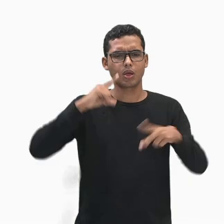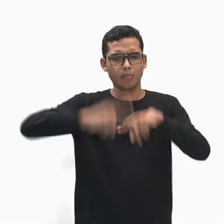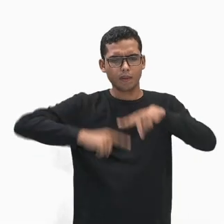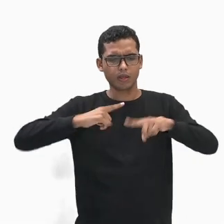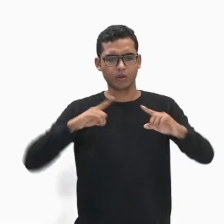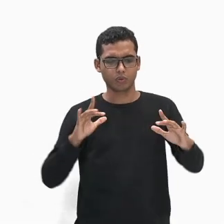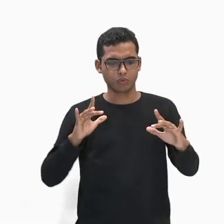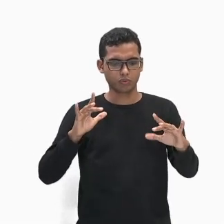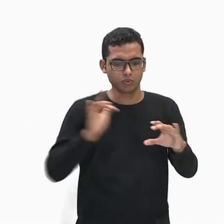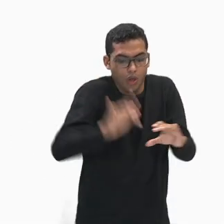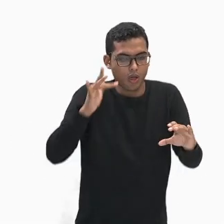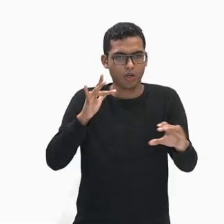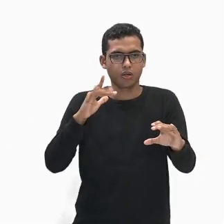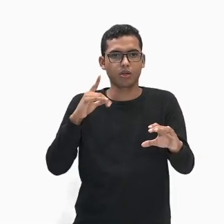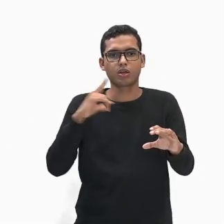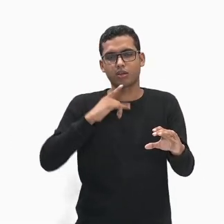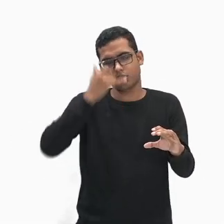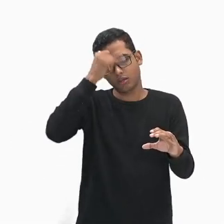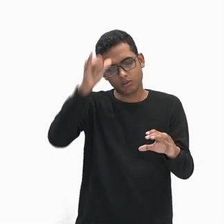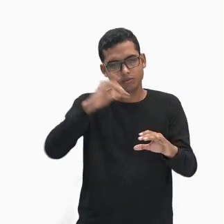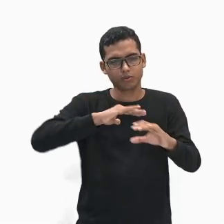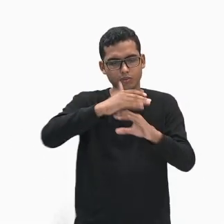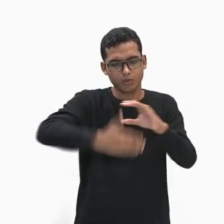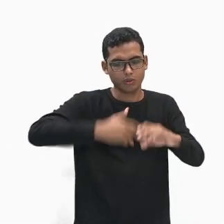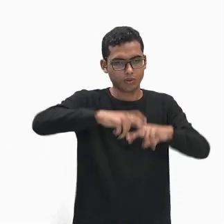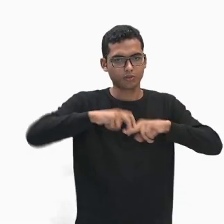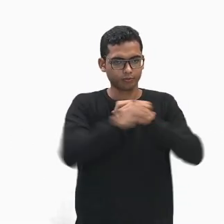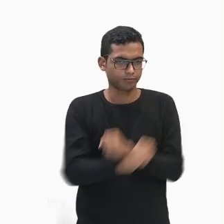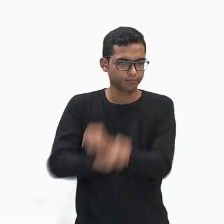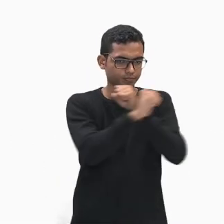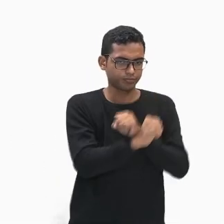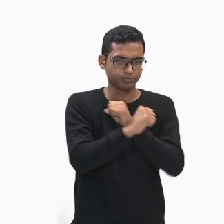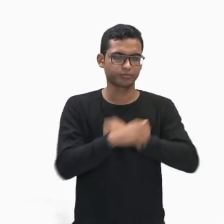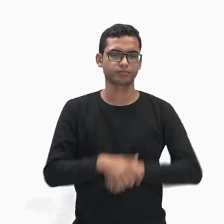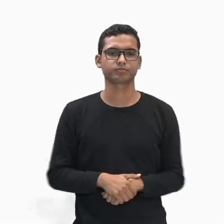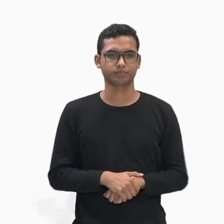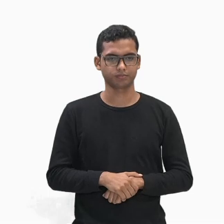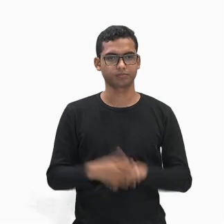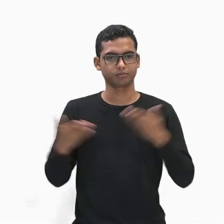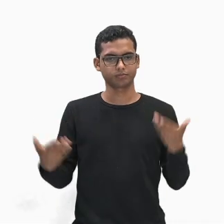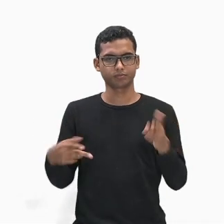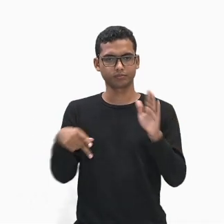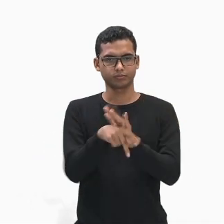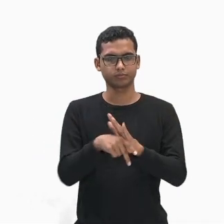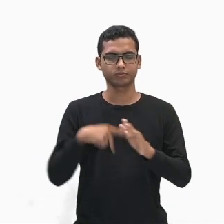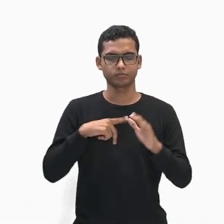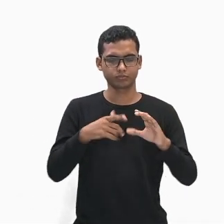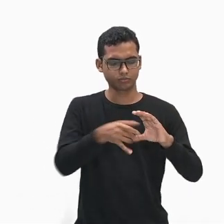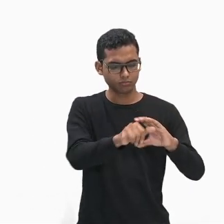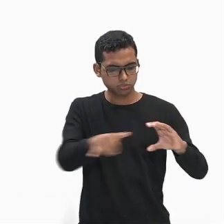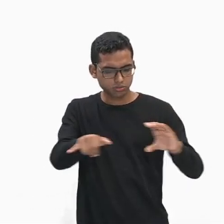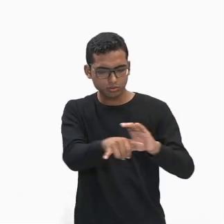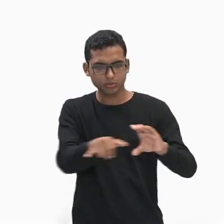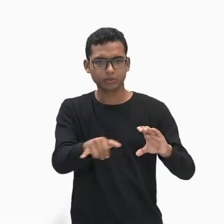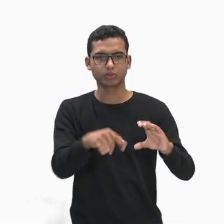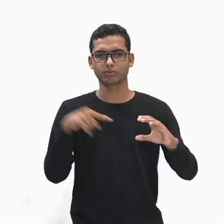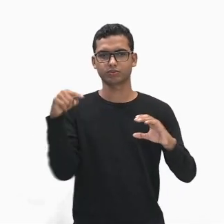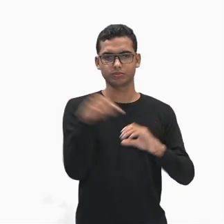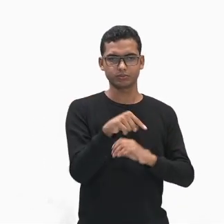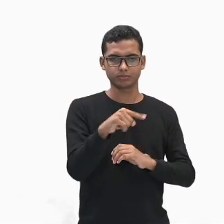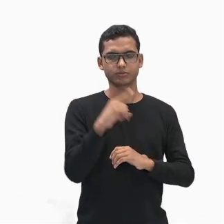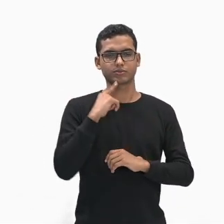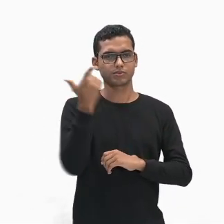isolantes impedem que as cargas elétricas sejam passadas de um corpo para